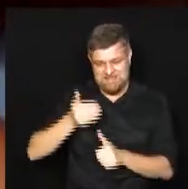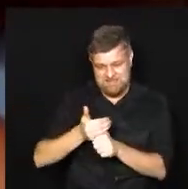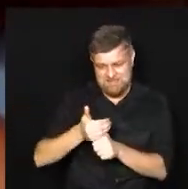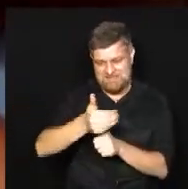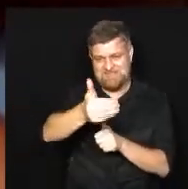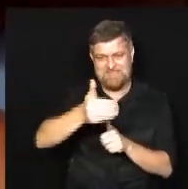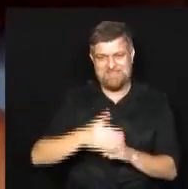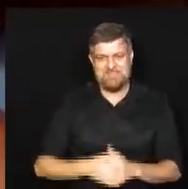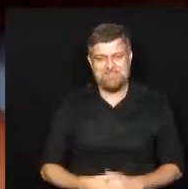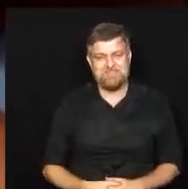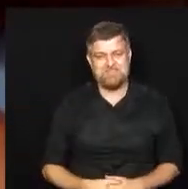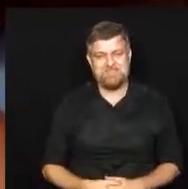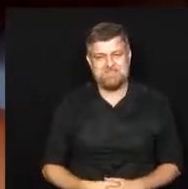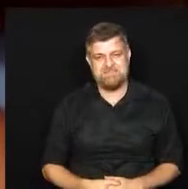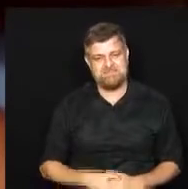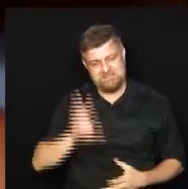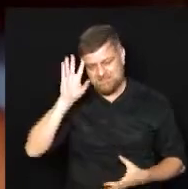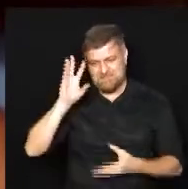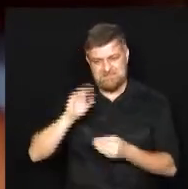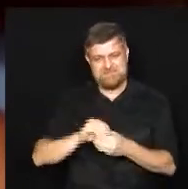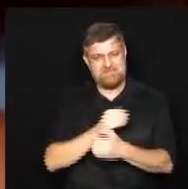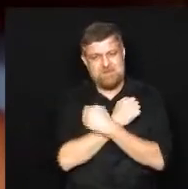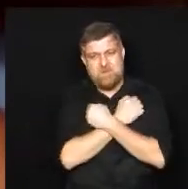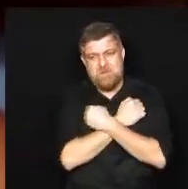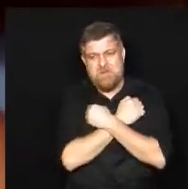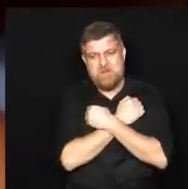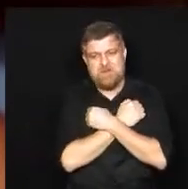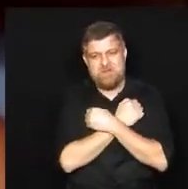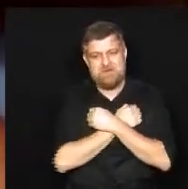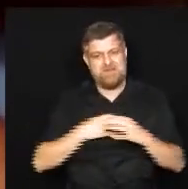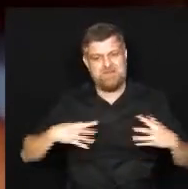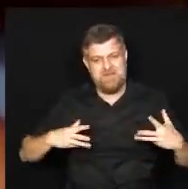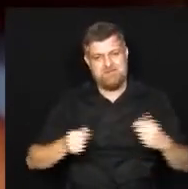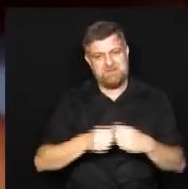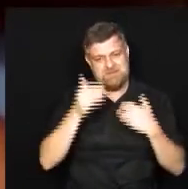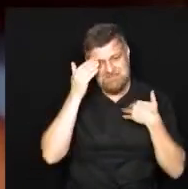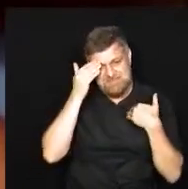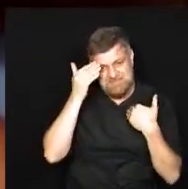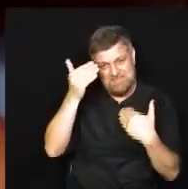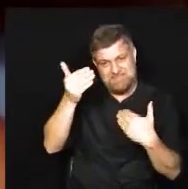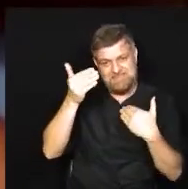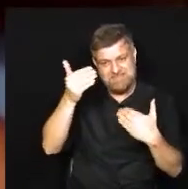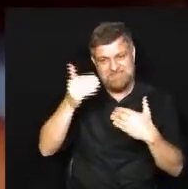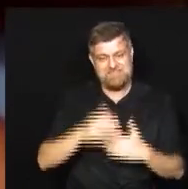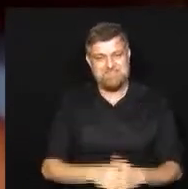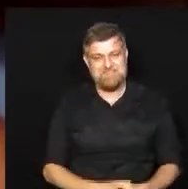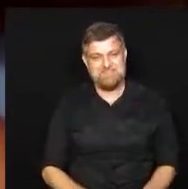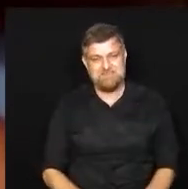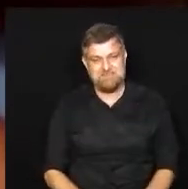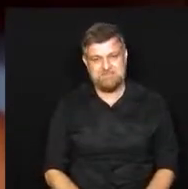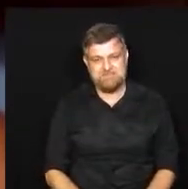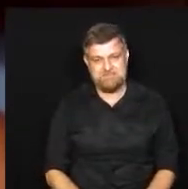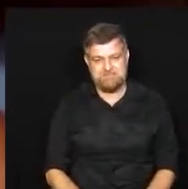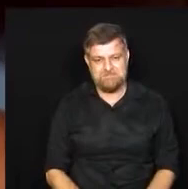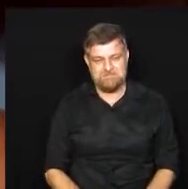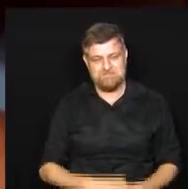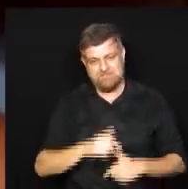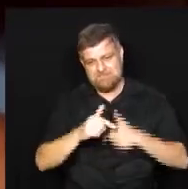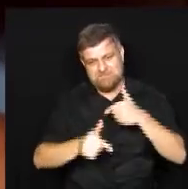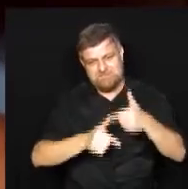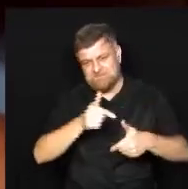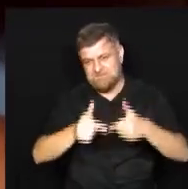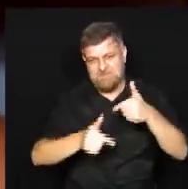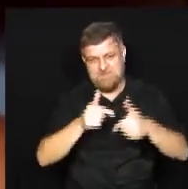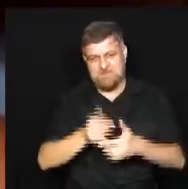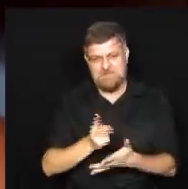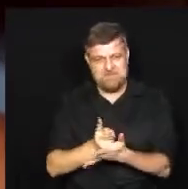legislatura. Então é isso, gente. Eu deixo aqui um grande abraço para todo mundo, um agradecimento para os nossos trabalhos e